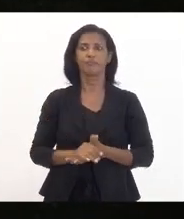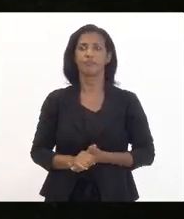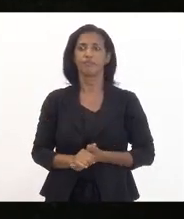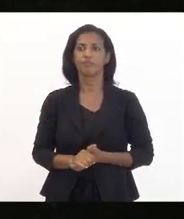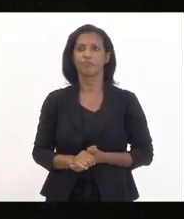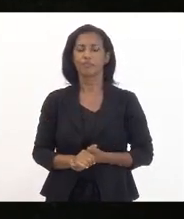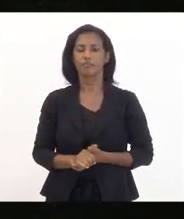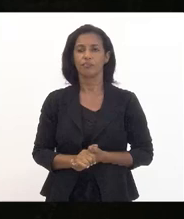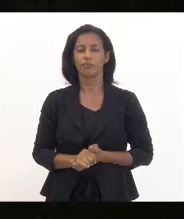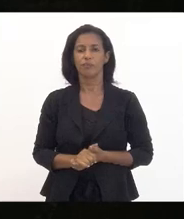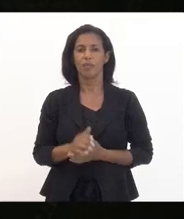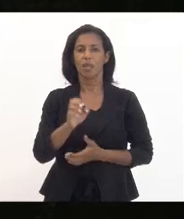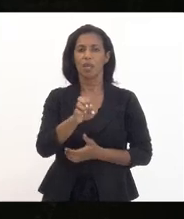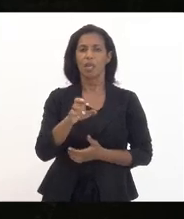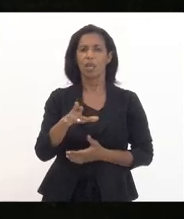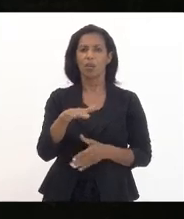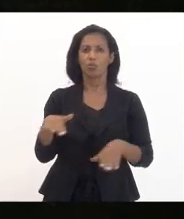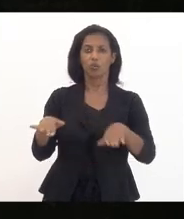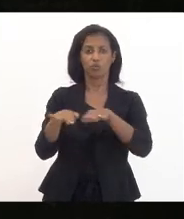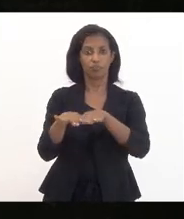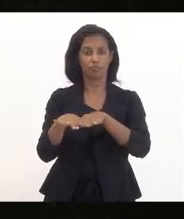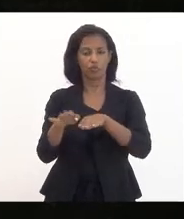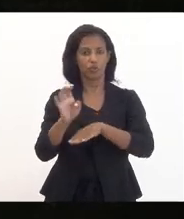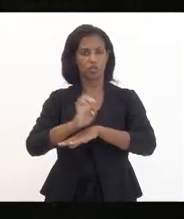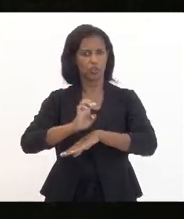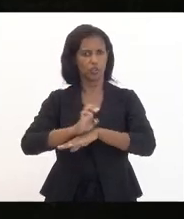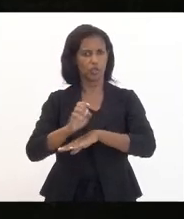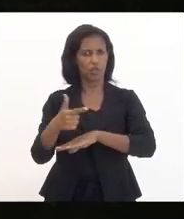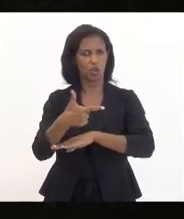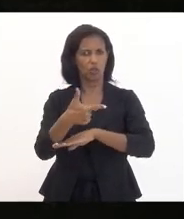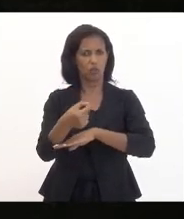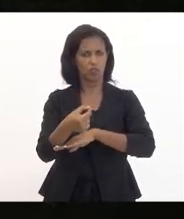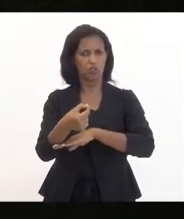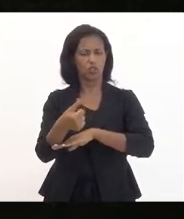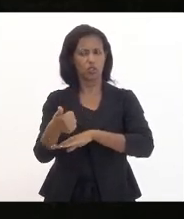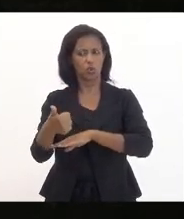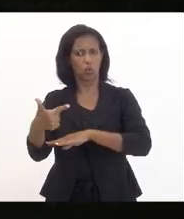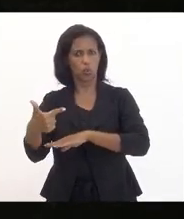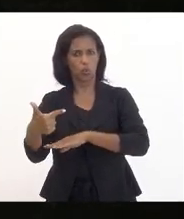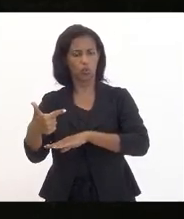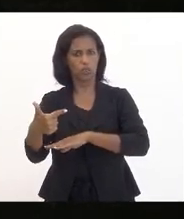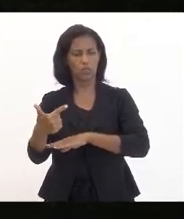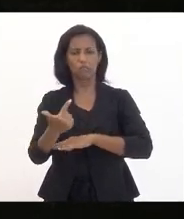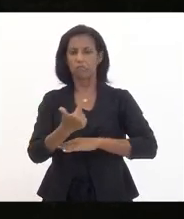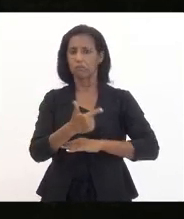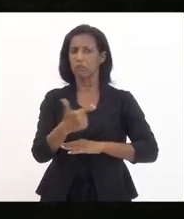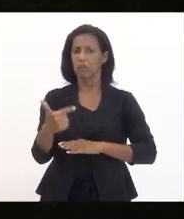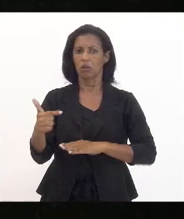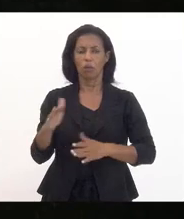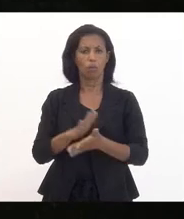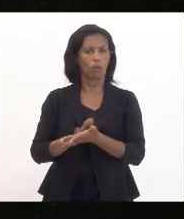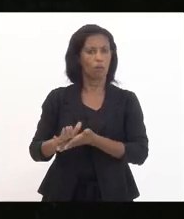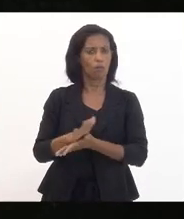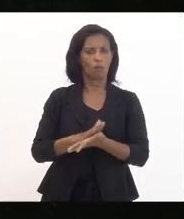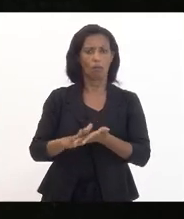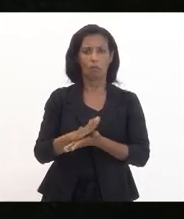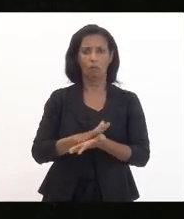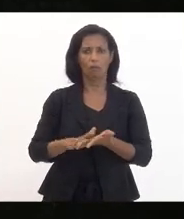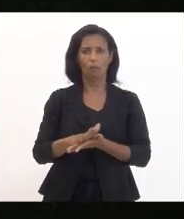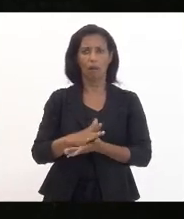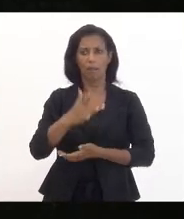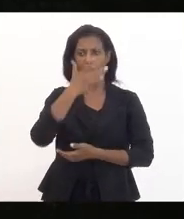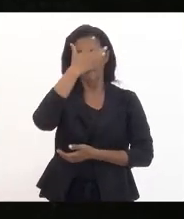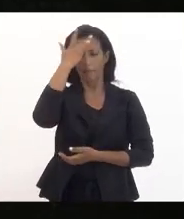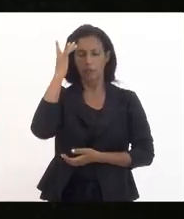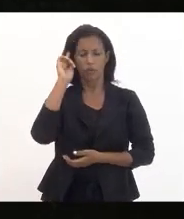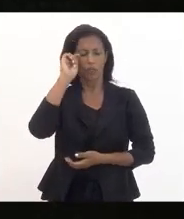de ação eugênica de Estado, de que em 2012 não haveriam mais